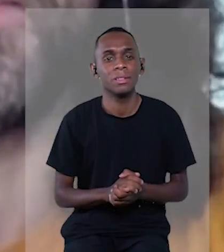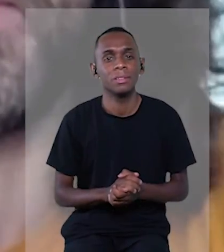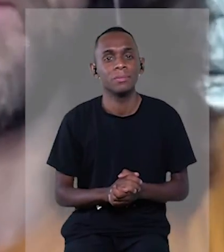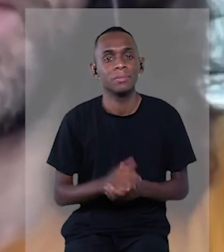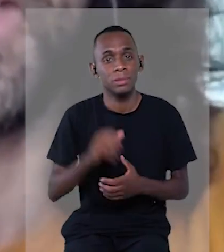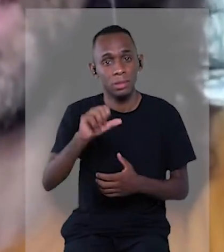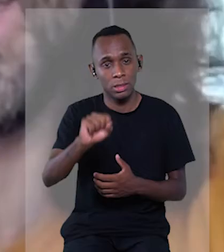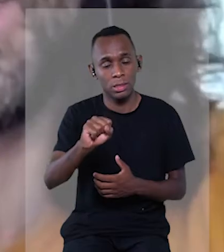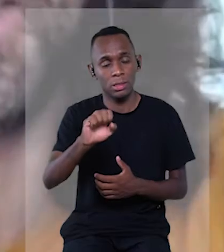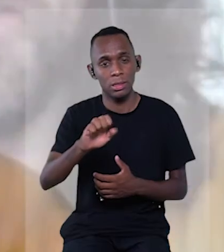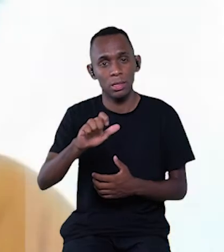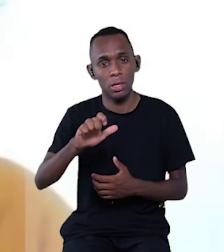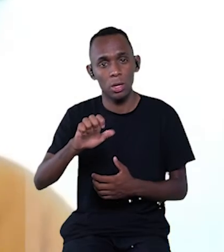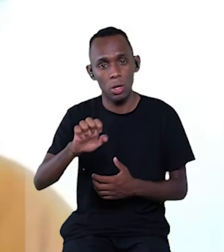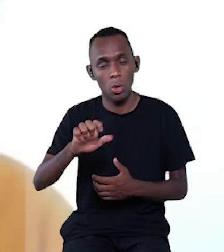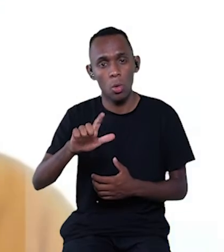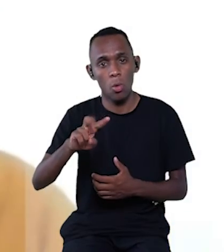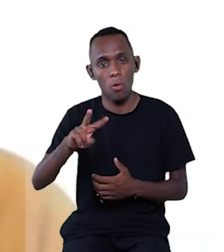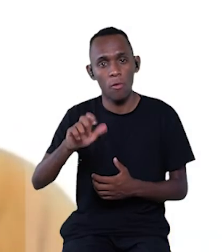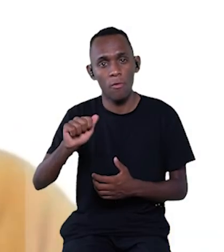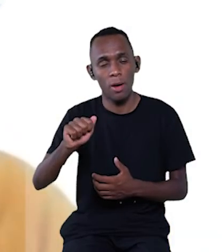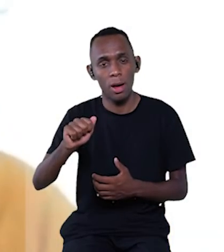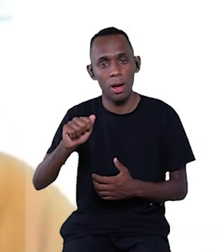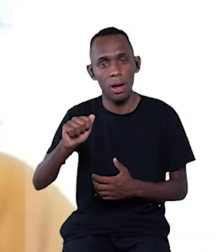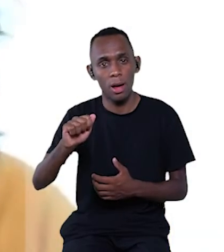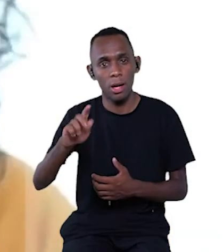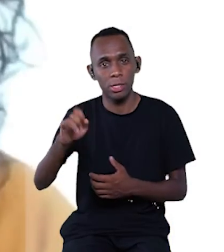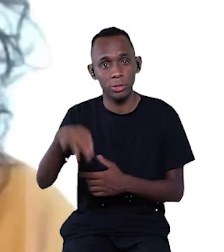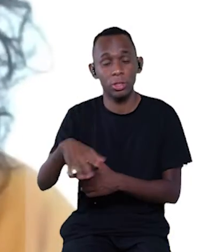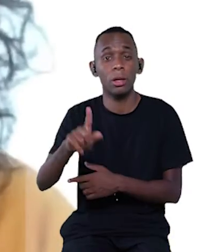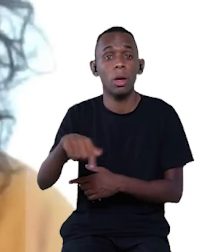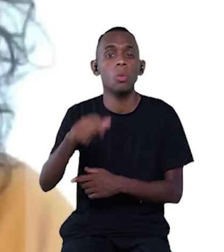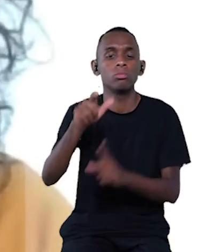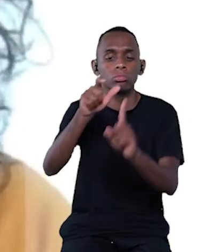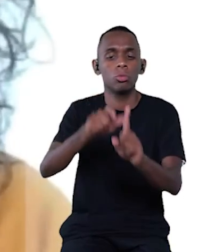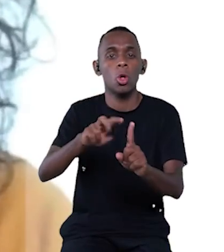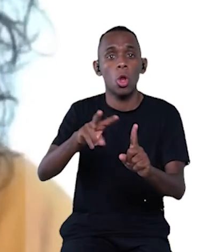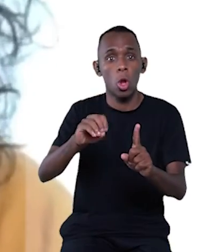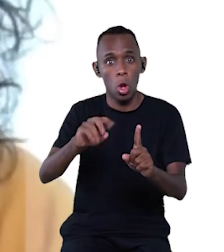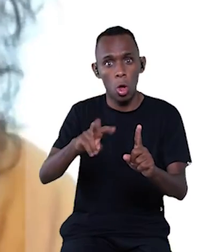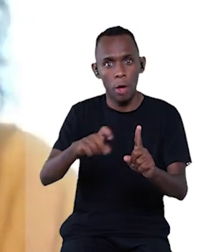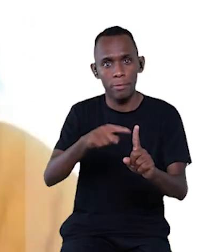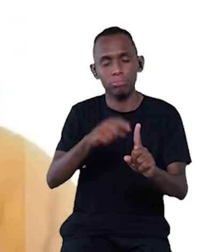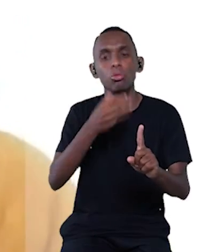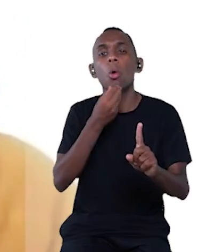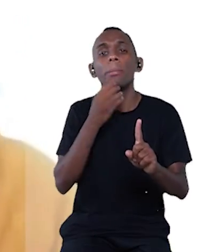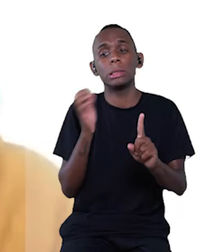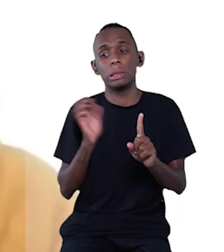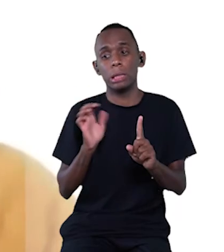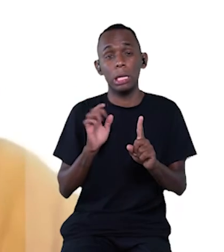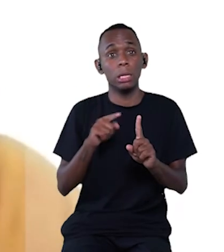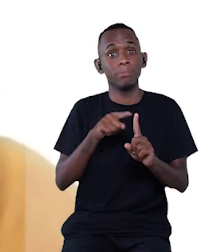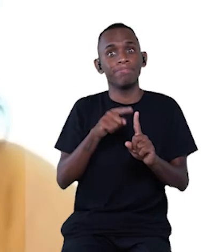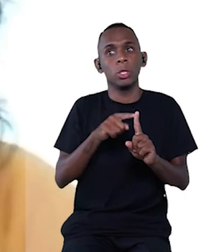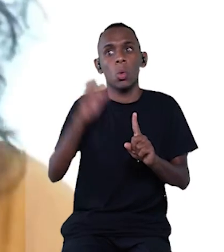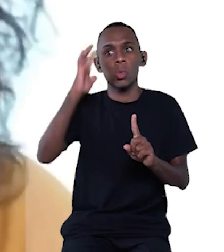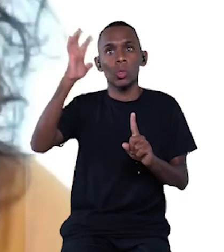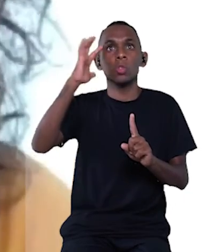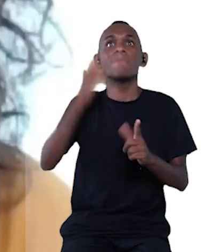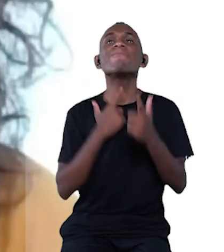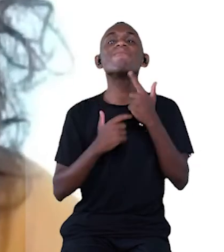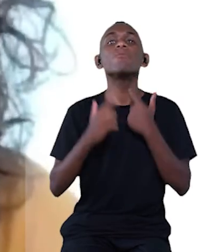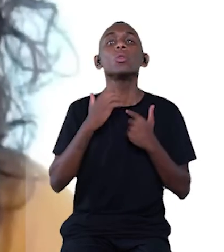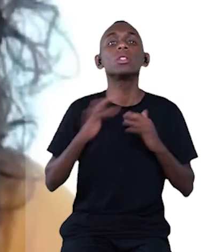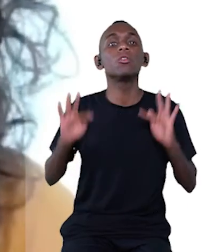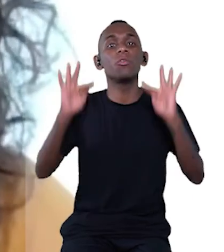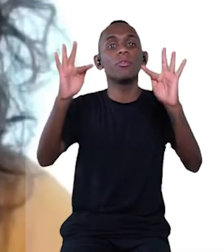O Selvagem, o protagonista, ele se chama Love. Love é um moço gay no Vale de Jequitinhonha, e o